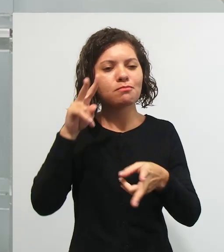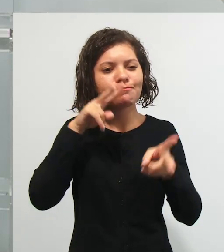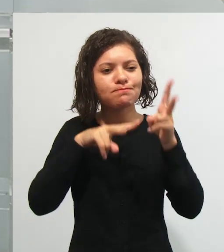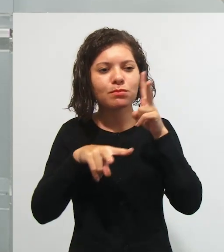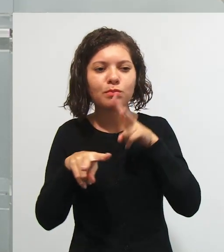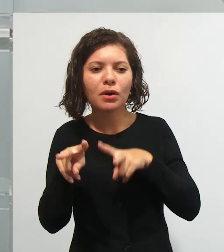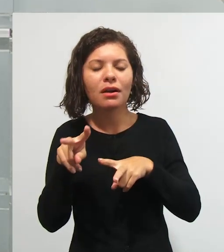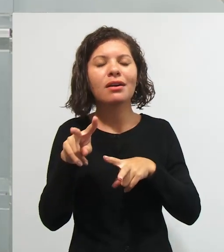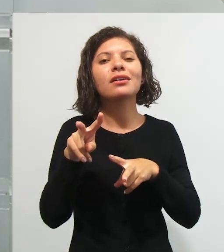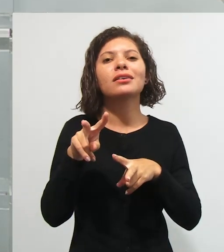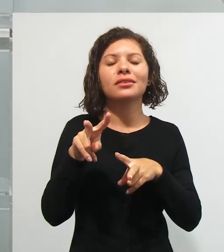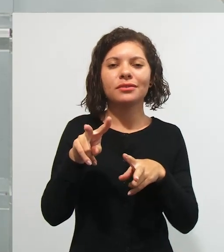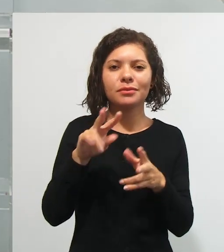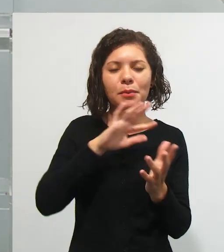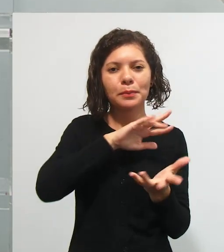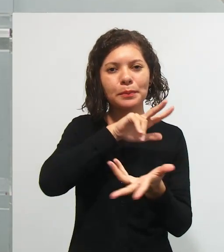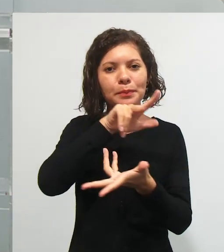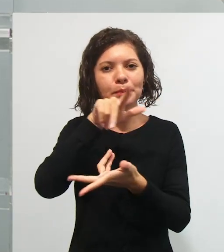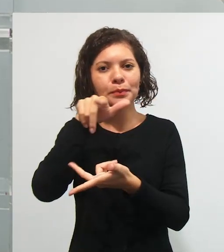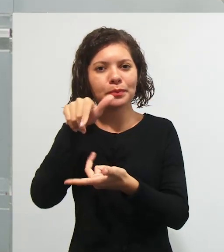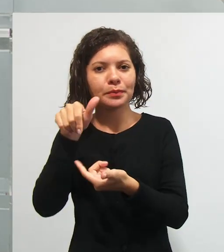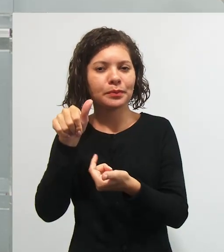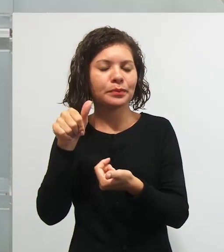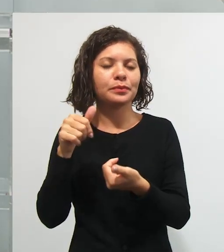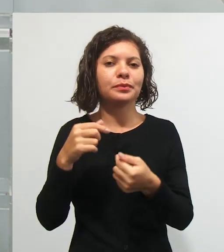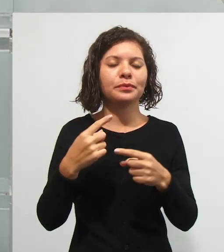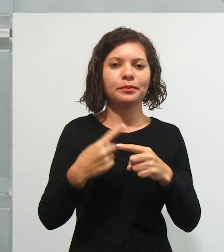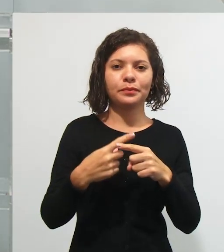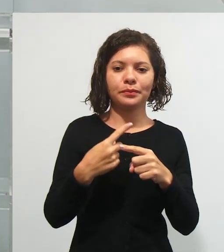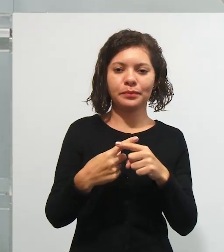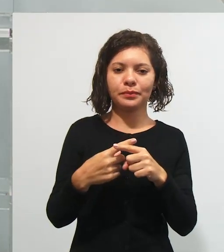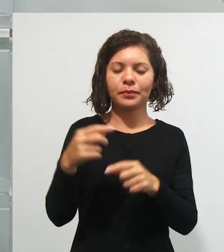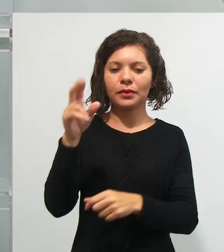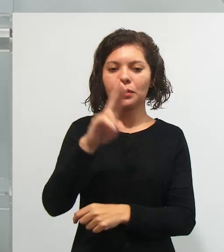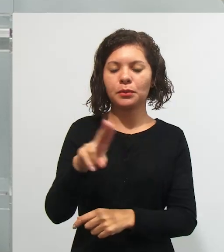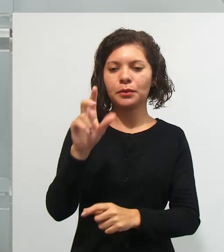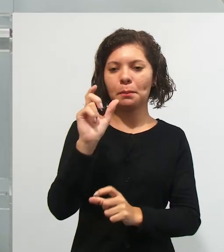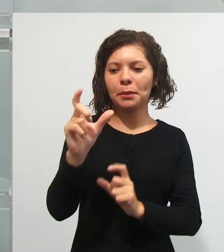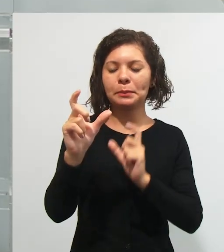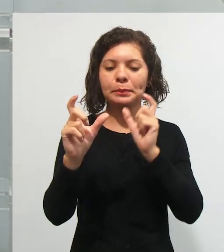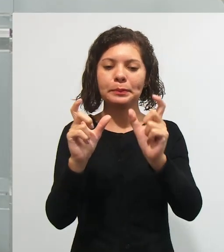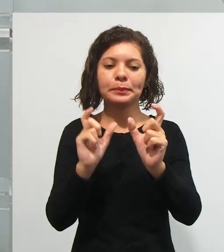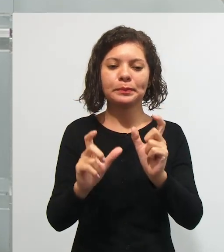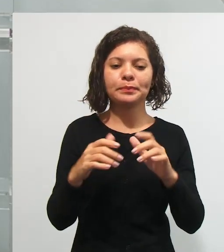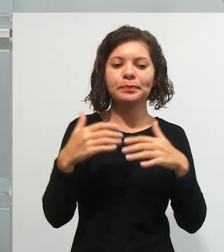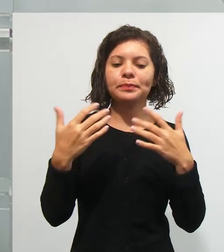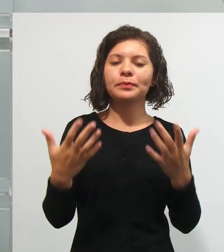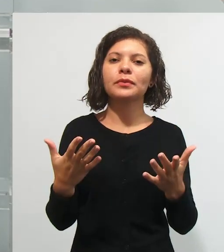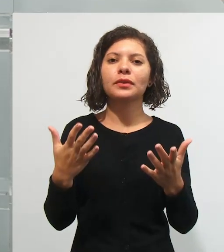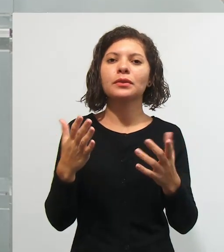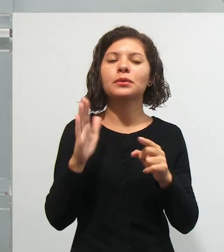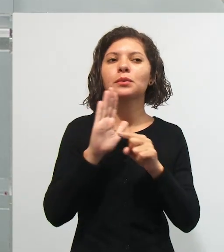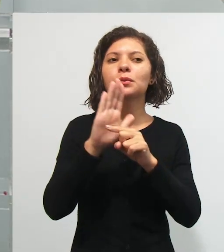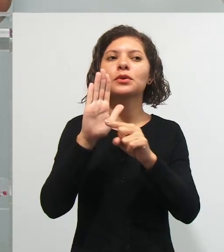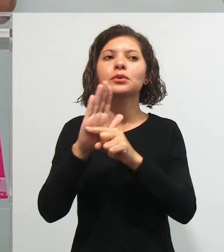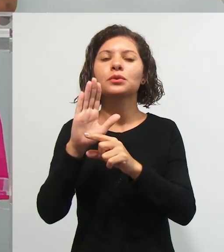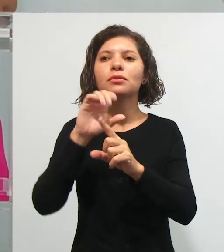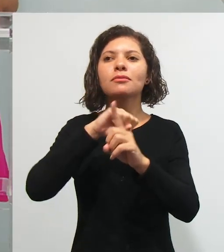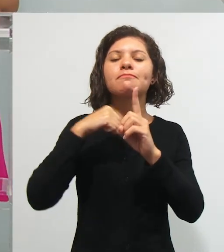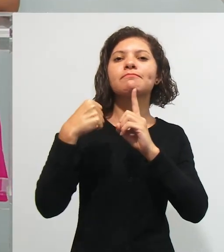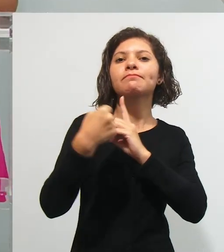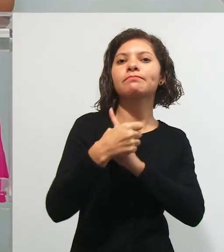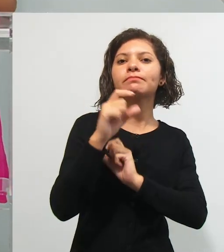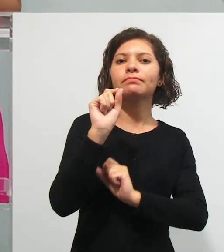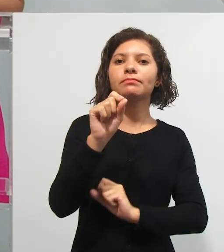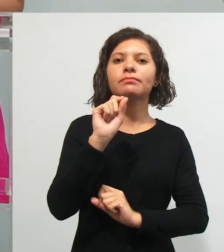fazia, porque agora ele está instrumentalizado pela leitura da palavra. Então, veja qual é a contribuição social. Então, independente da